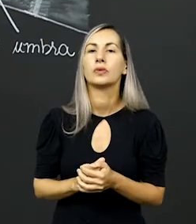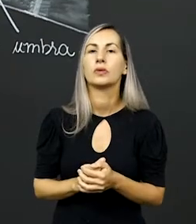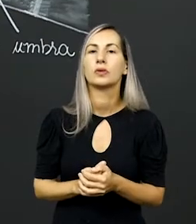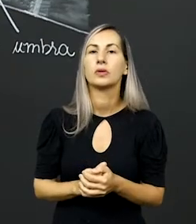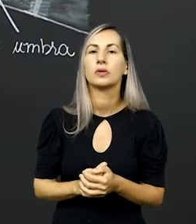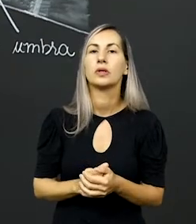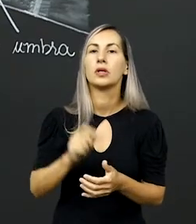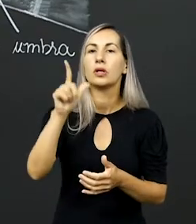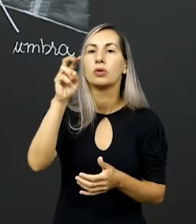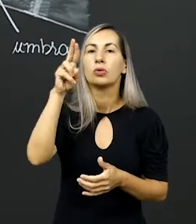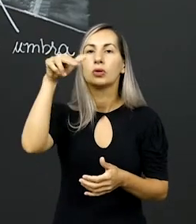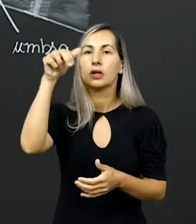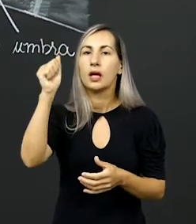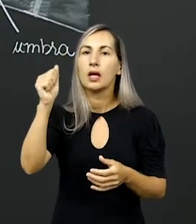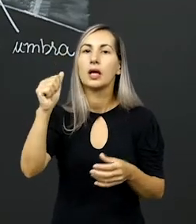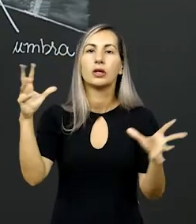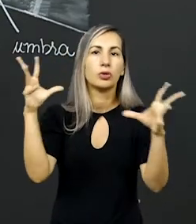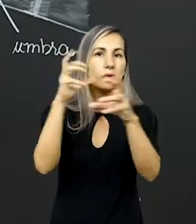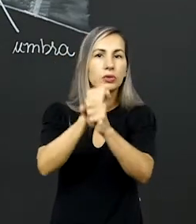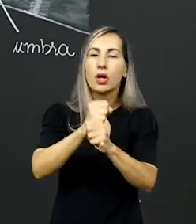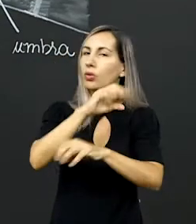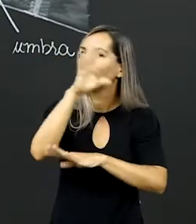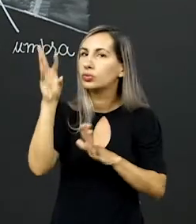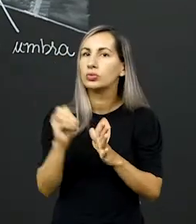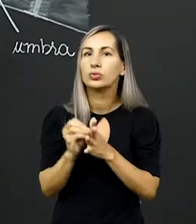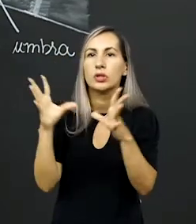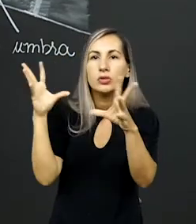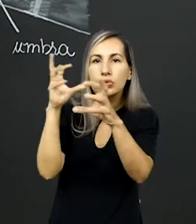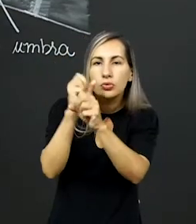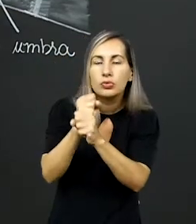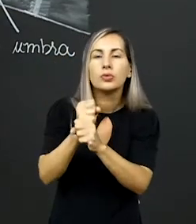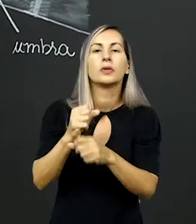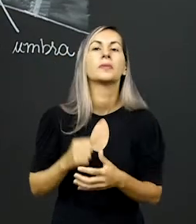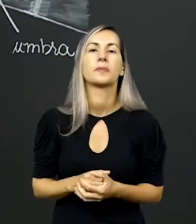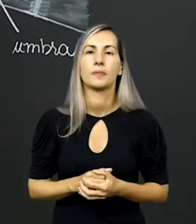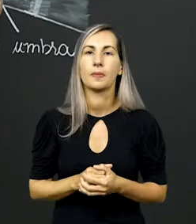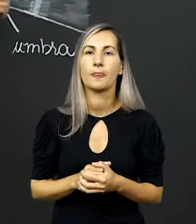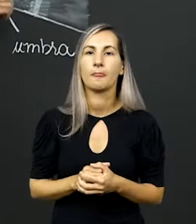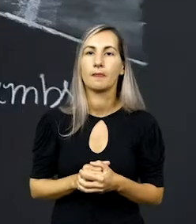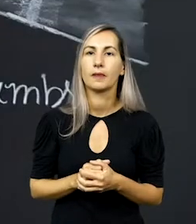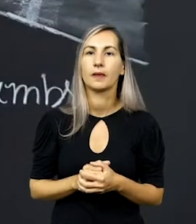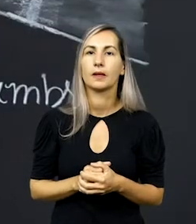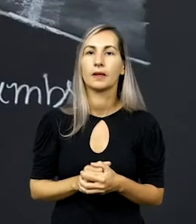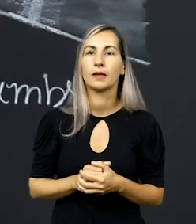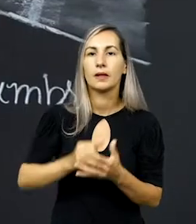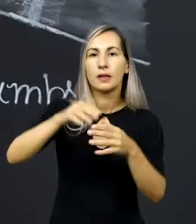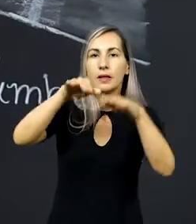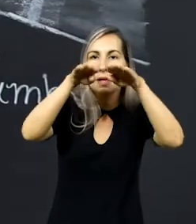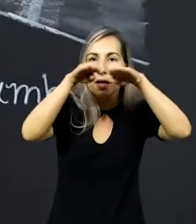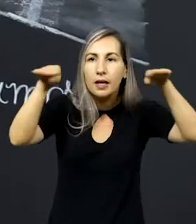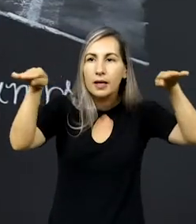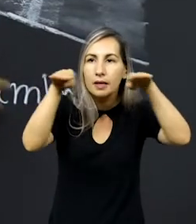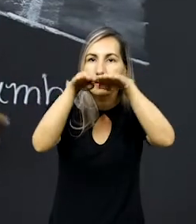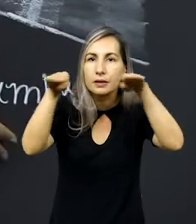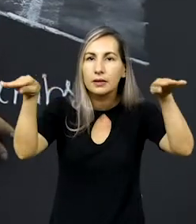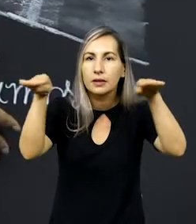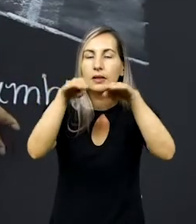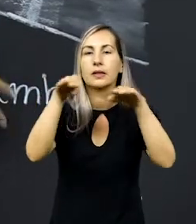o eclipse lunar total, em que a Lua realmente fica toda escura, que é quando ela está aqui bem na reta, na